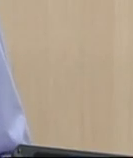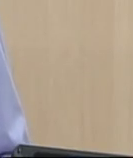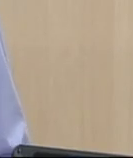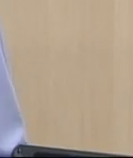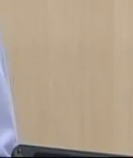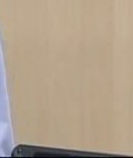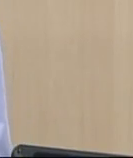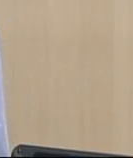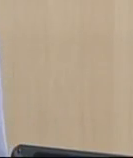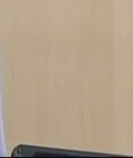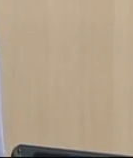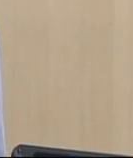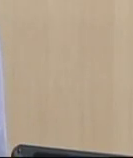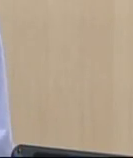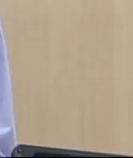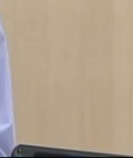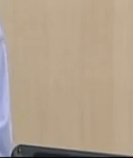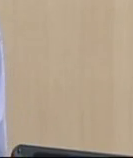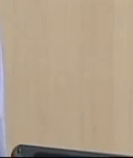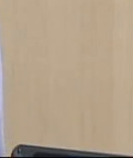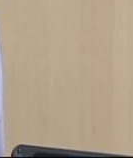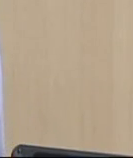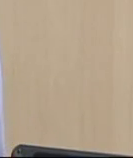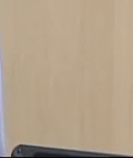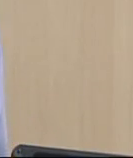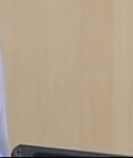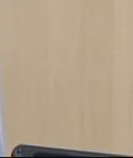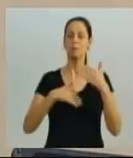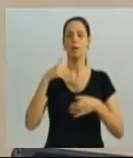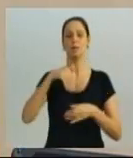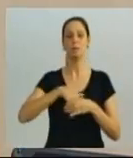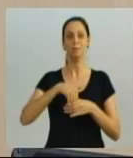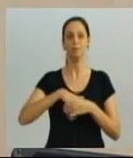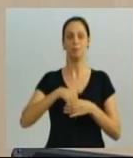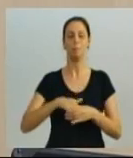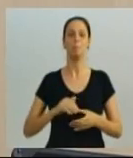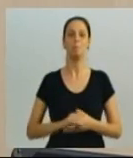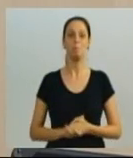e que acontece com maior frequência nos processos eleitorais.